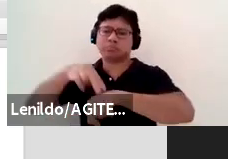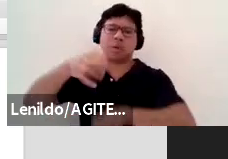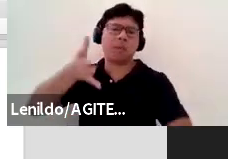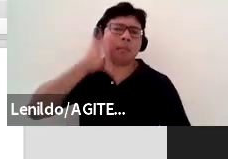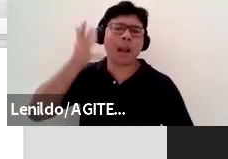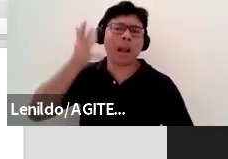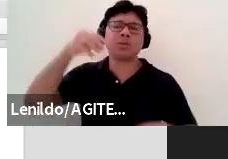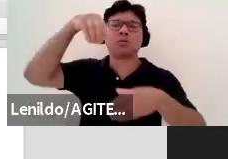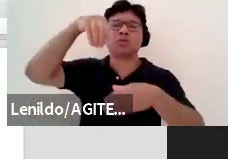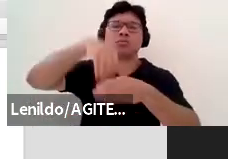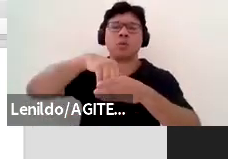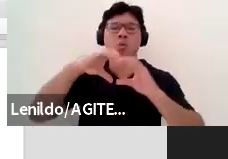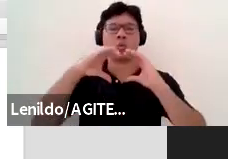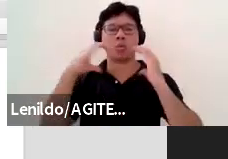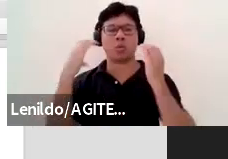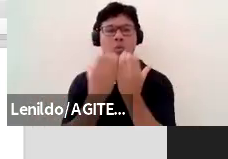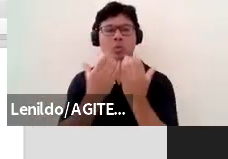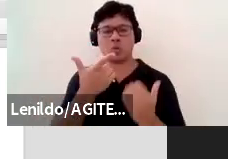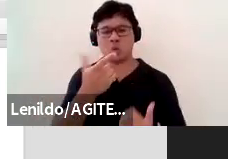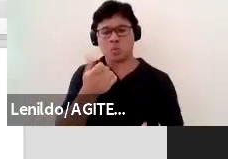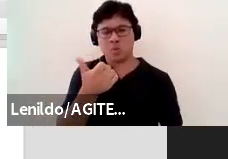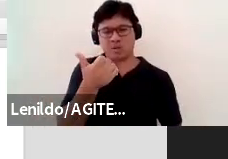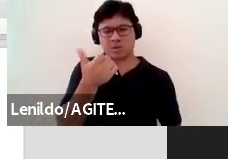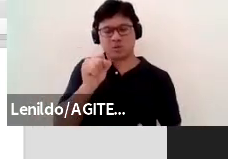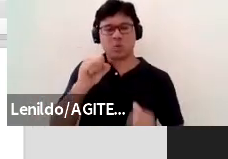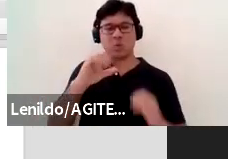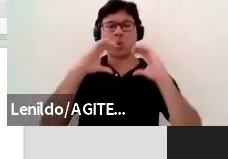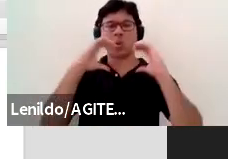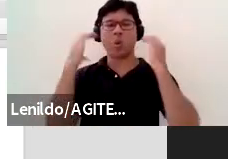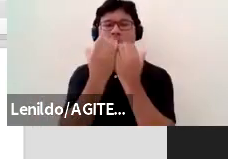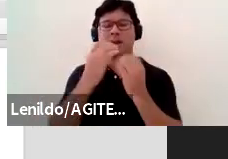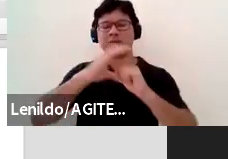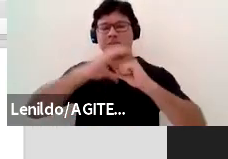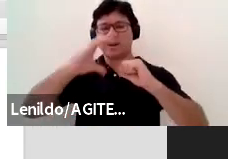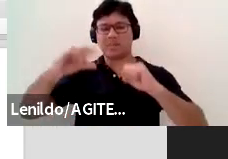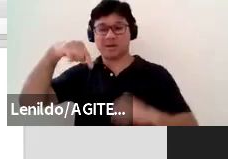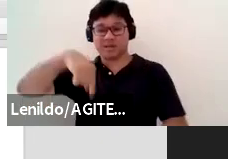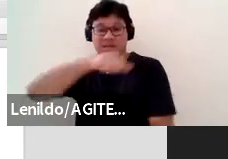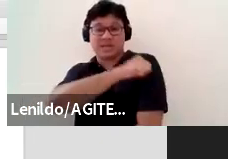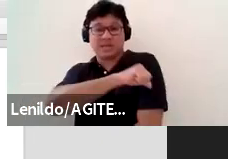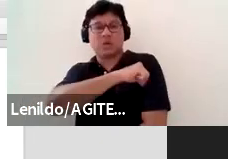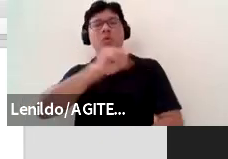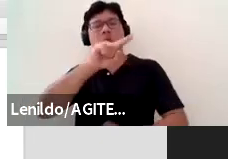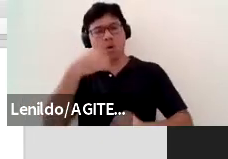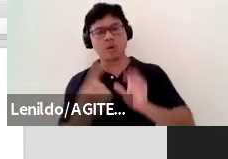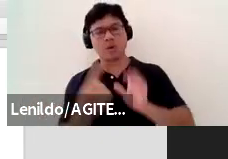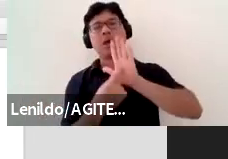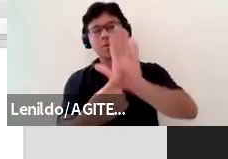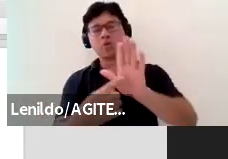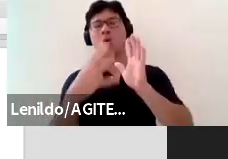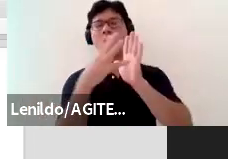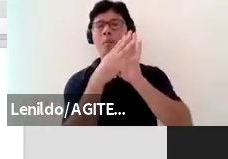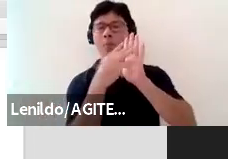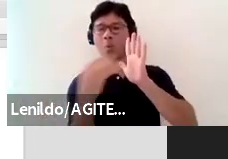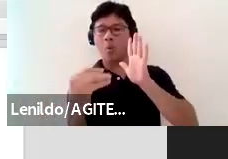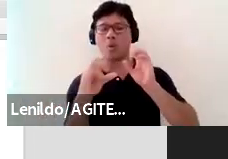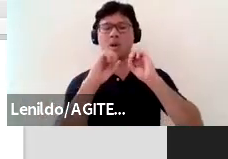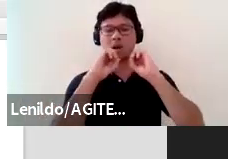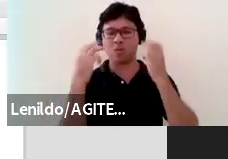Então, em 2018, teve o Congresso da Abrates aqui no Rio. A gente apresentou um pouco esse modelo da nossa